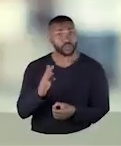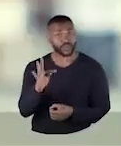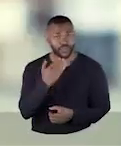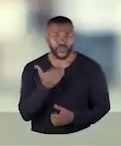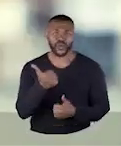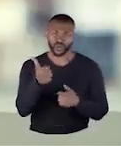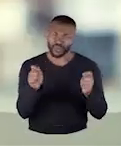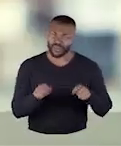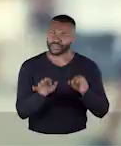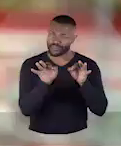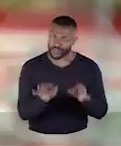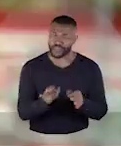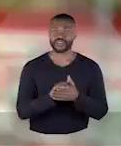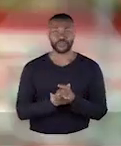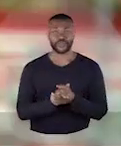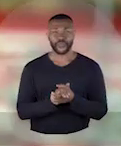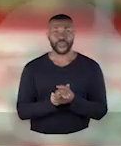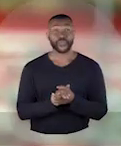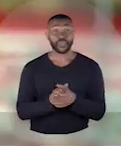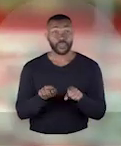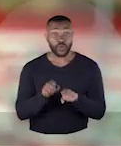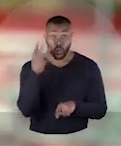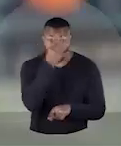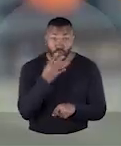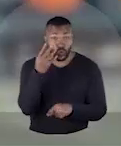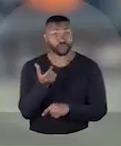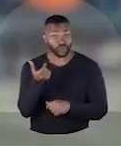Ah, sim, com certeza deve voltar. Voltar às 4 horas,